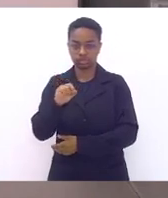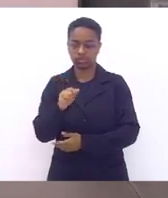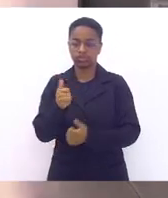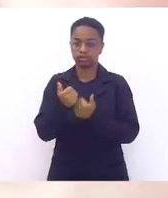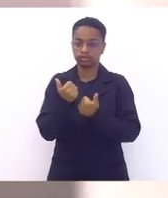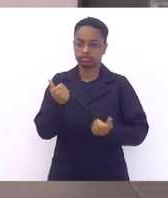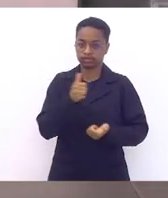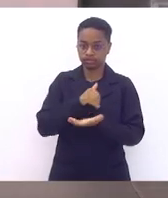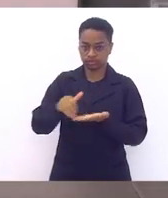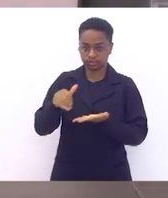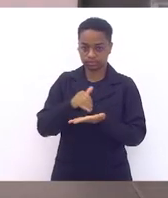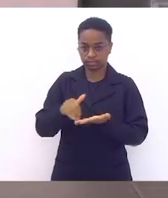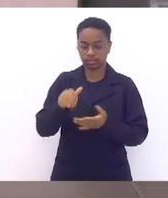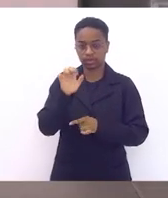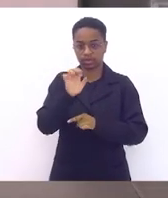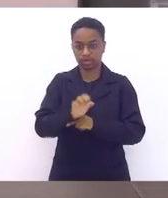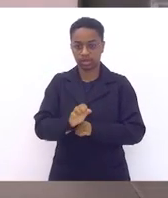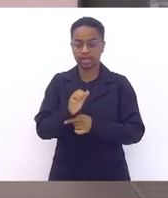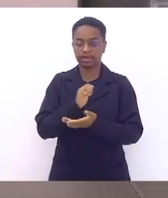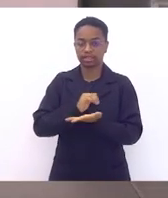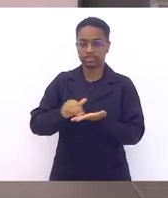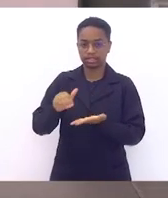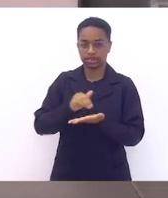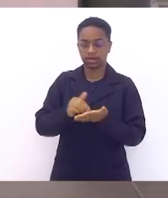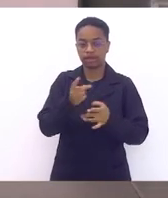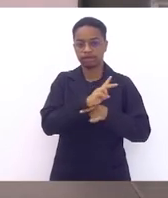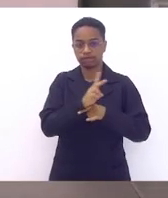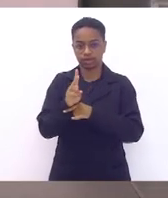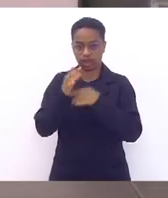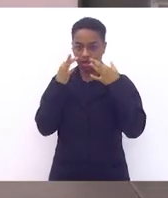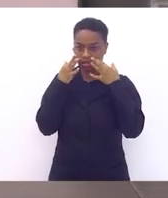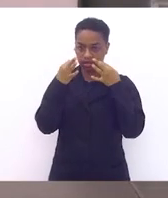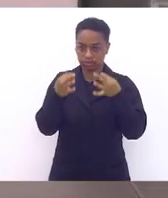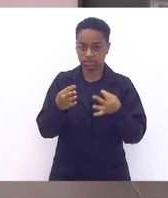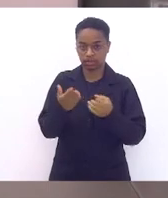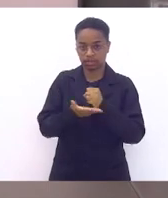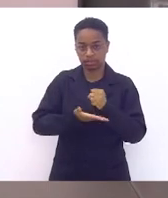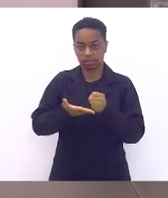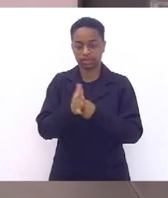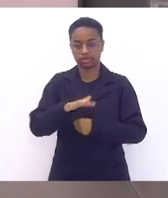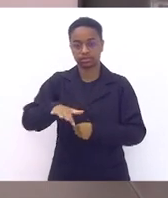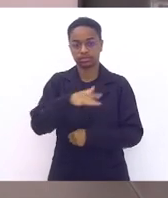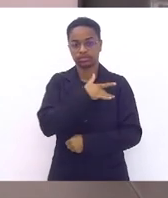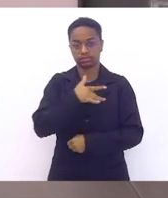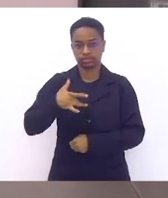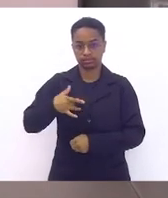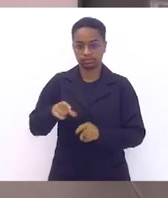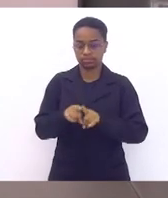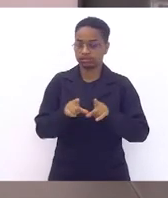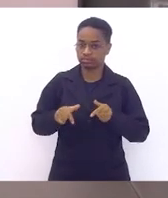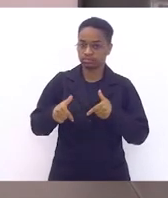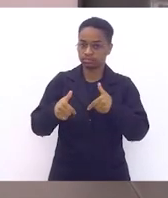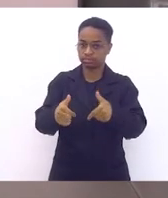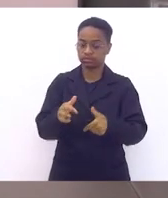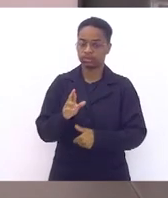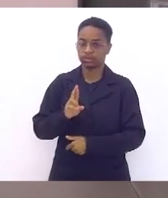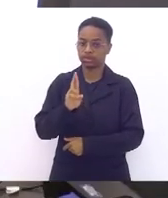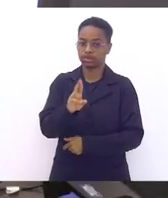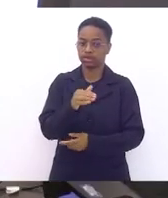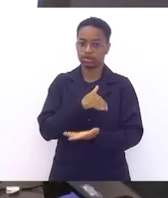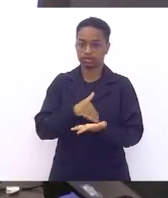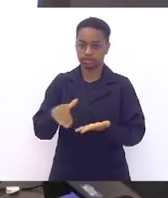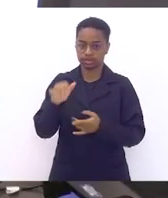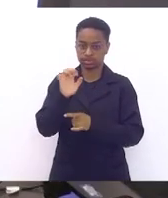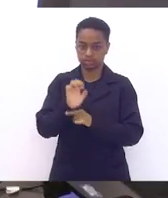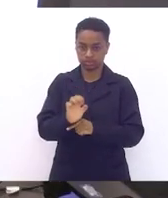Estado da Secretaria de Vigilância e Atenção Primária à Saúde, nesse ato representando a Secretaria